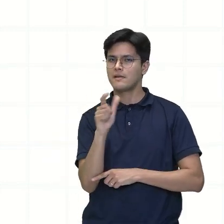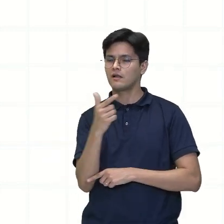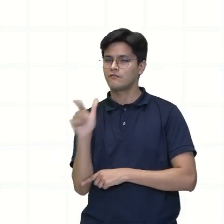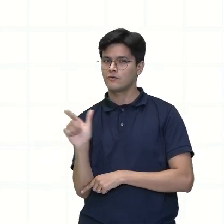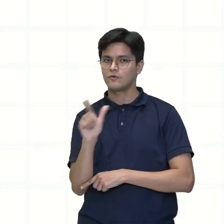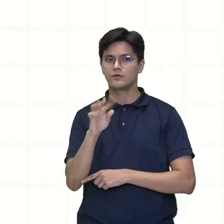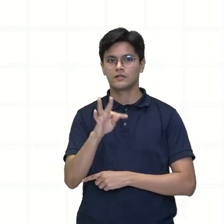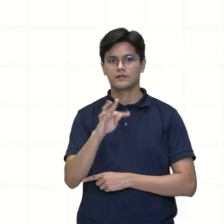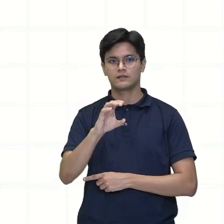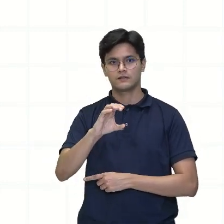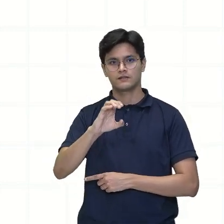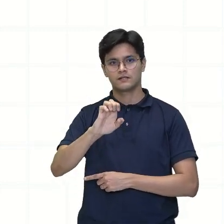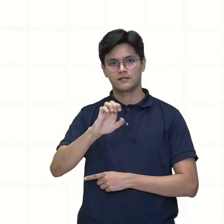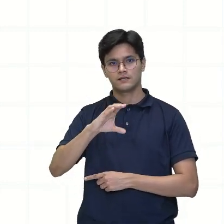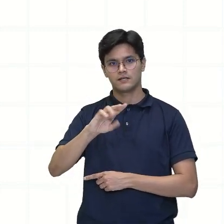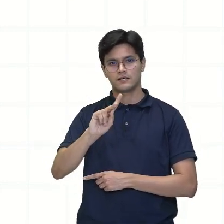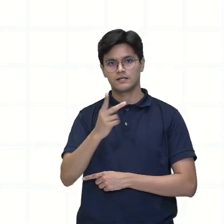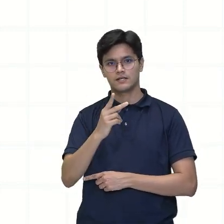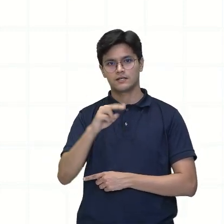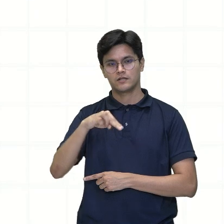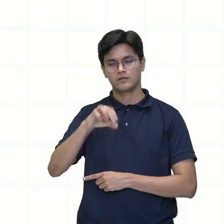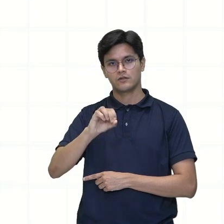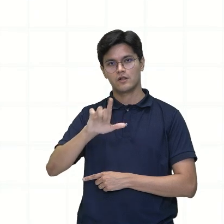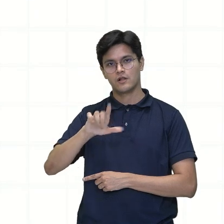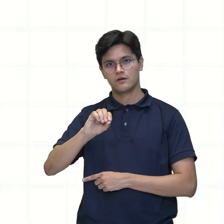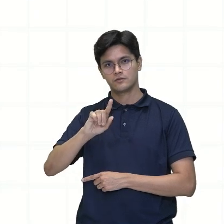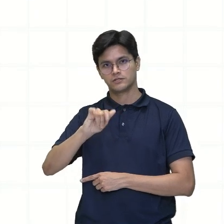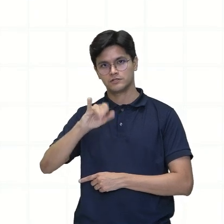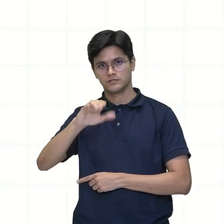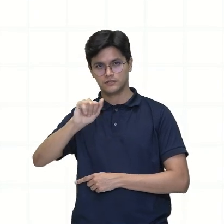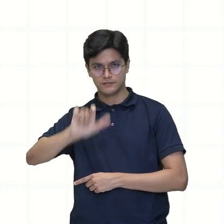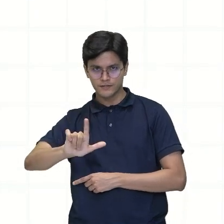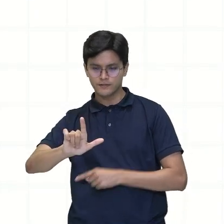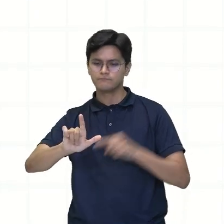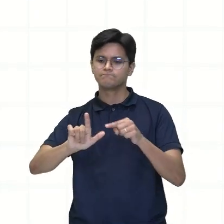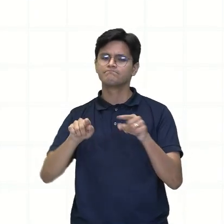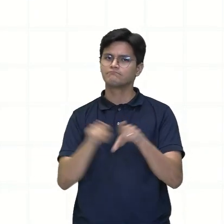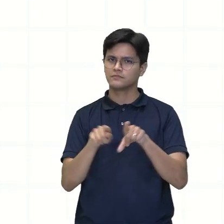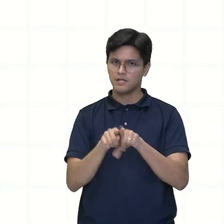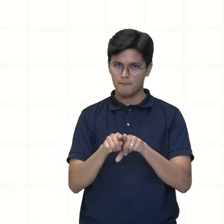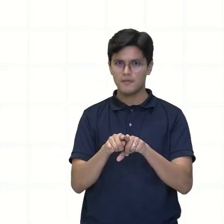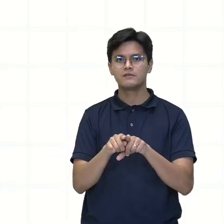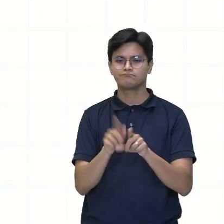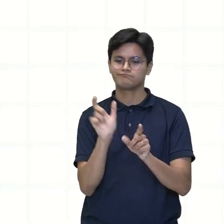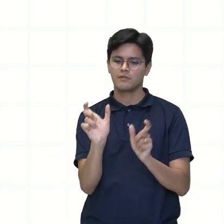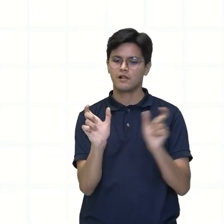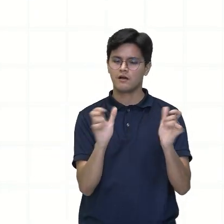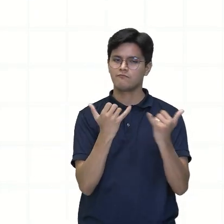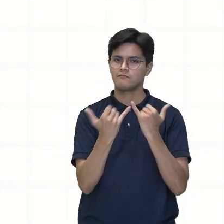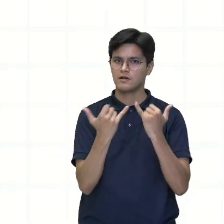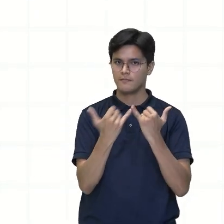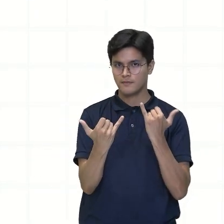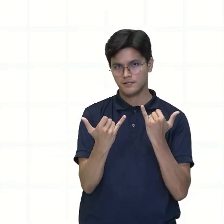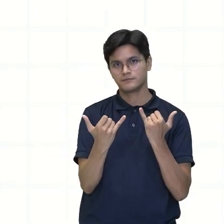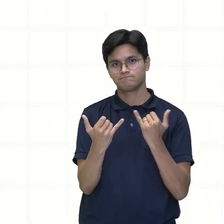o technological, né? Porque ela é bem parecida também, né? Components.